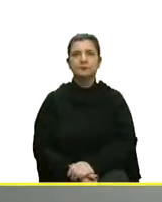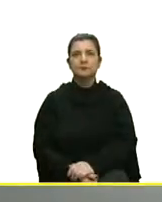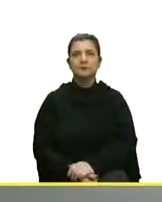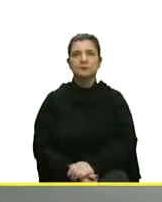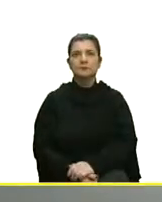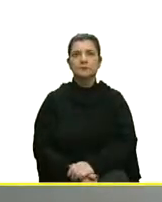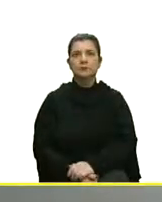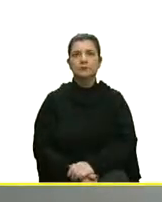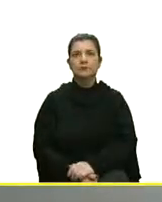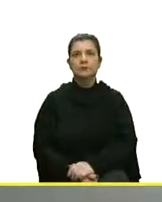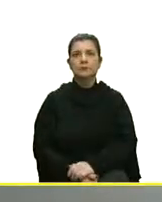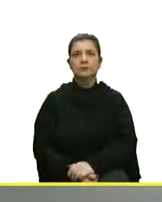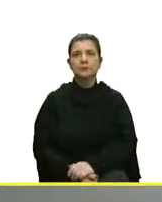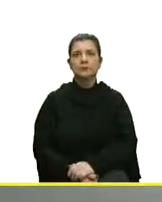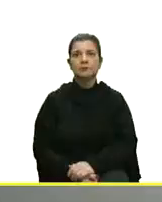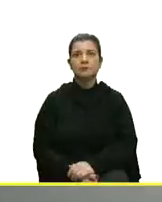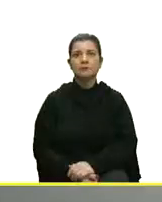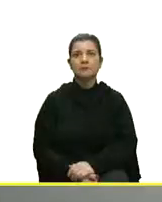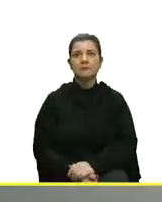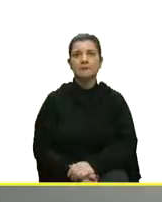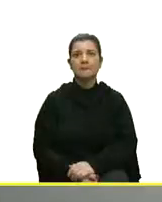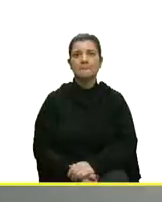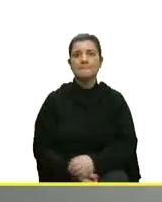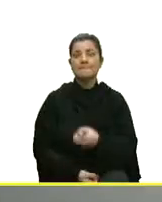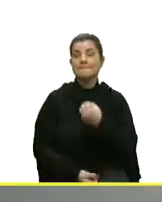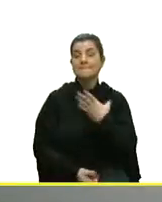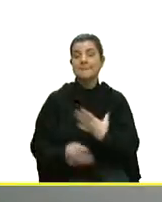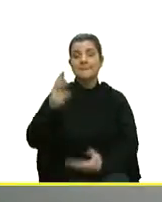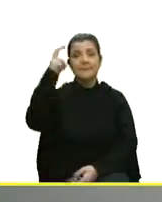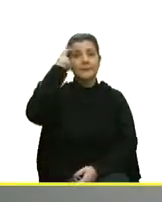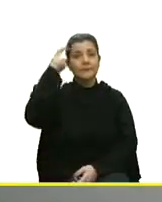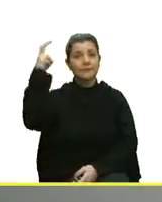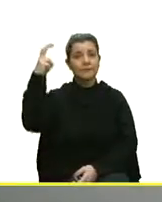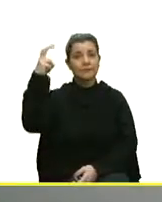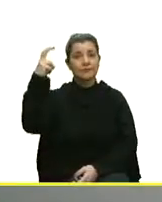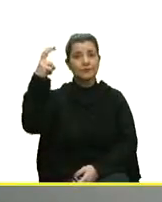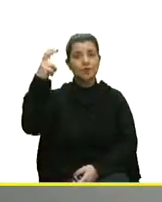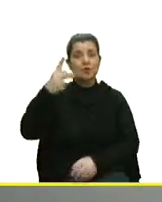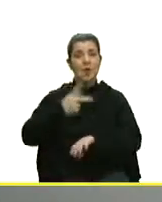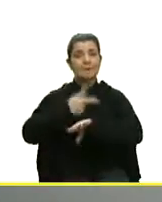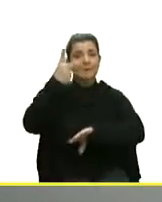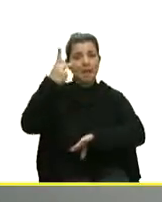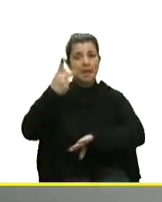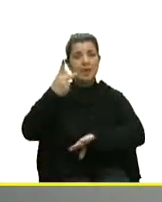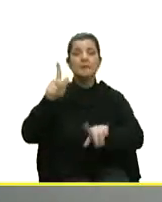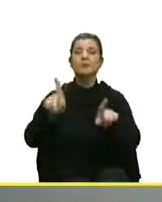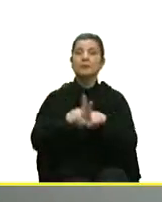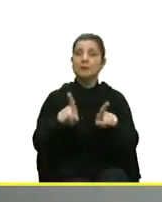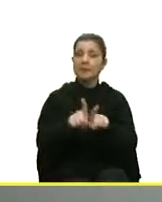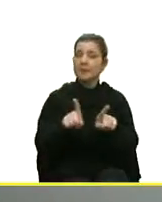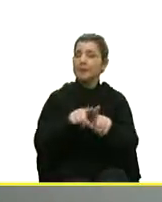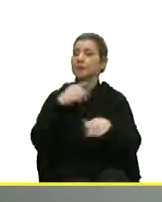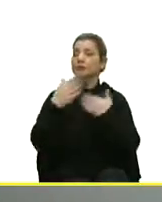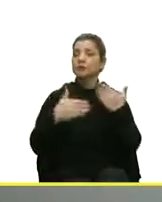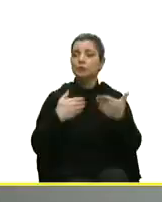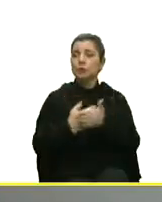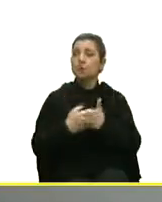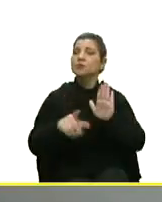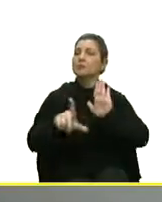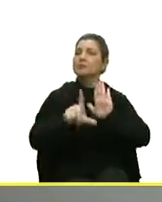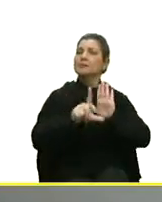a questão do seu como eu consigo ler aqui dos bens bens culturais os troféus e prêmios aqui da Assembleia também todos estão e legislações